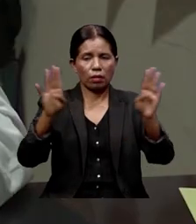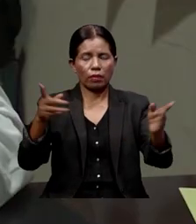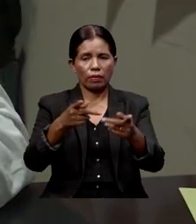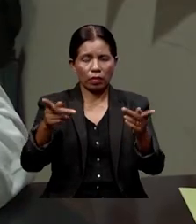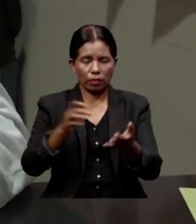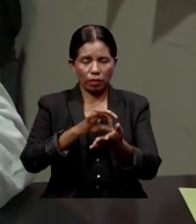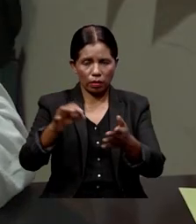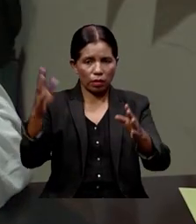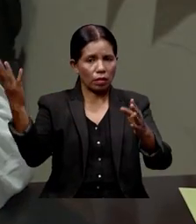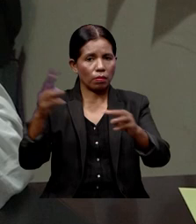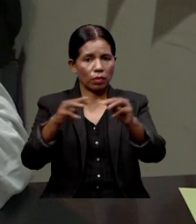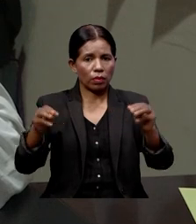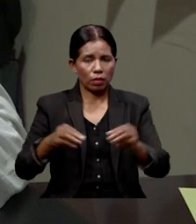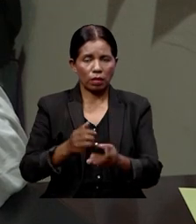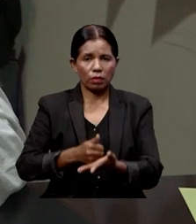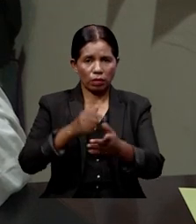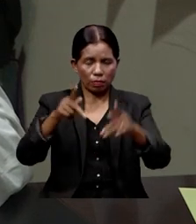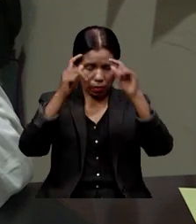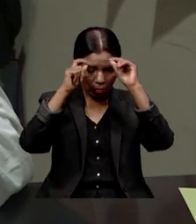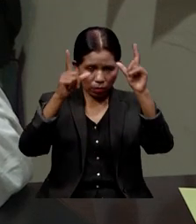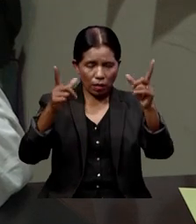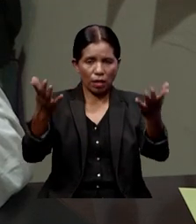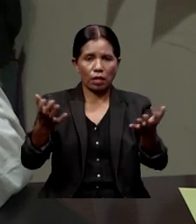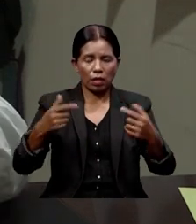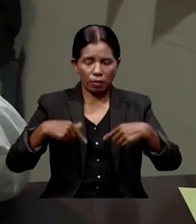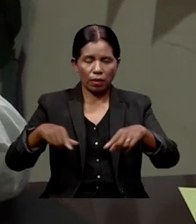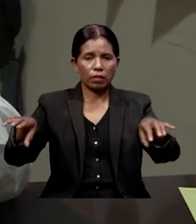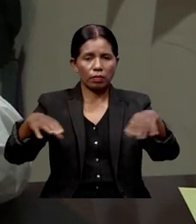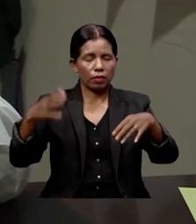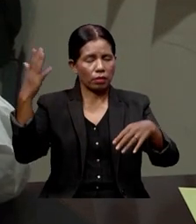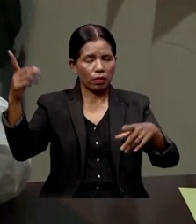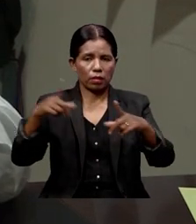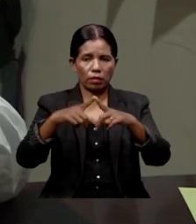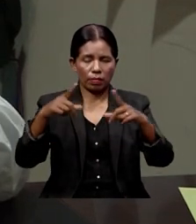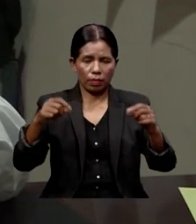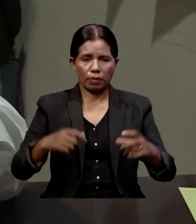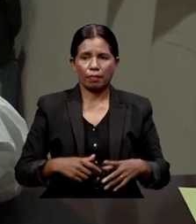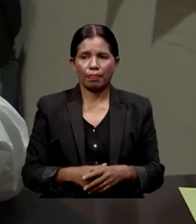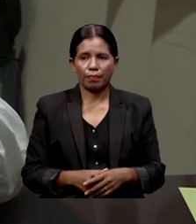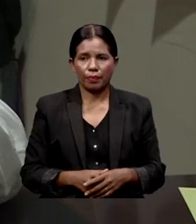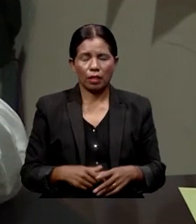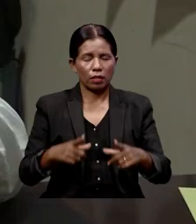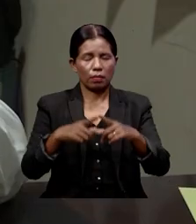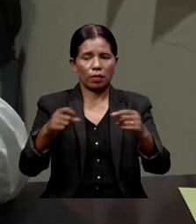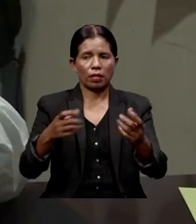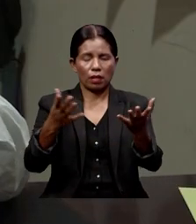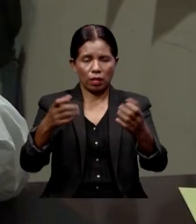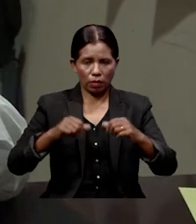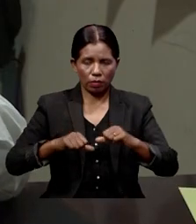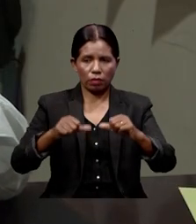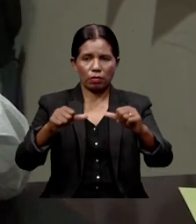formação em município onde facilita Timor-Ancira no Beato para serviço de Japão. O Japão e a seriedade até